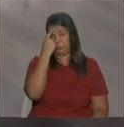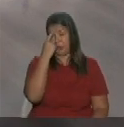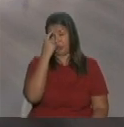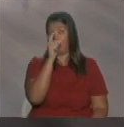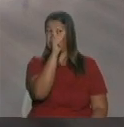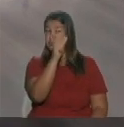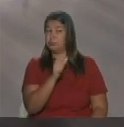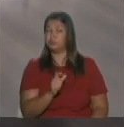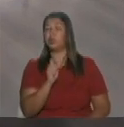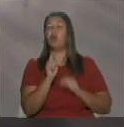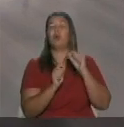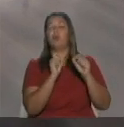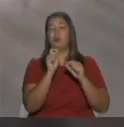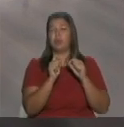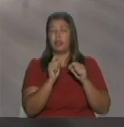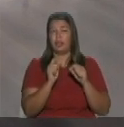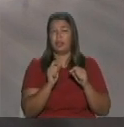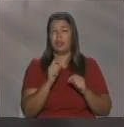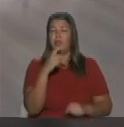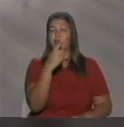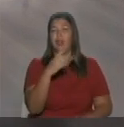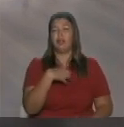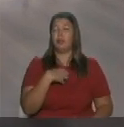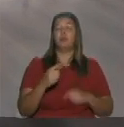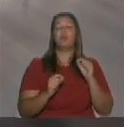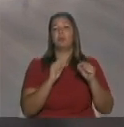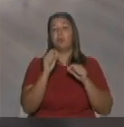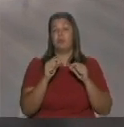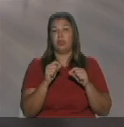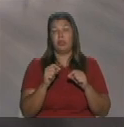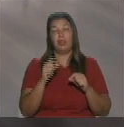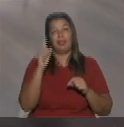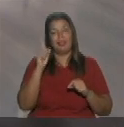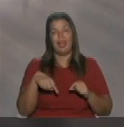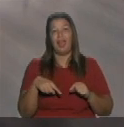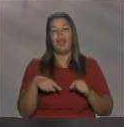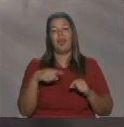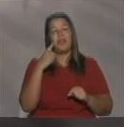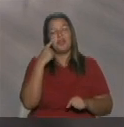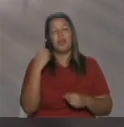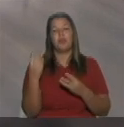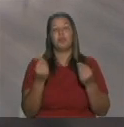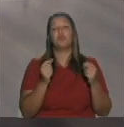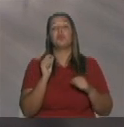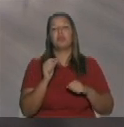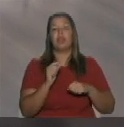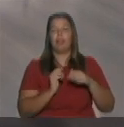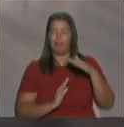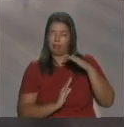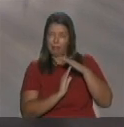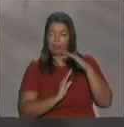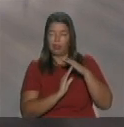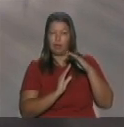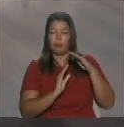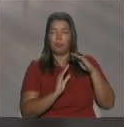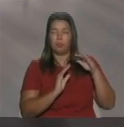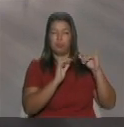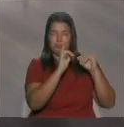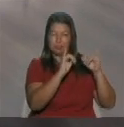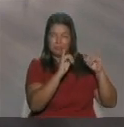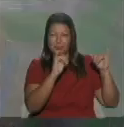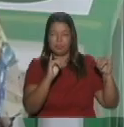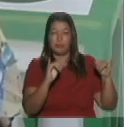pensa daquela Exatamente. forma, ou que gostaria que ele pensasse daquela forma. A gente vê muito isso em comercial, né? O comercial, ele